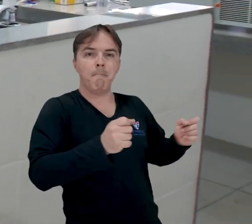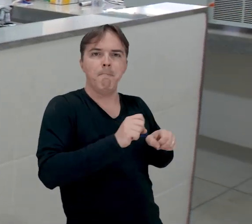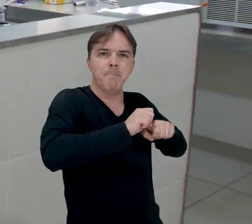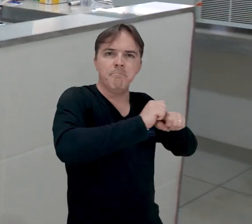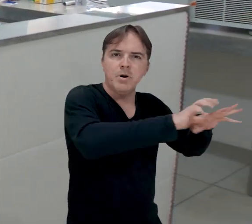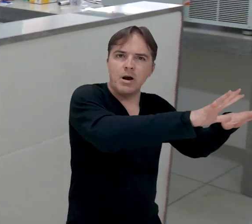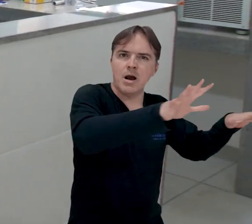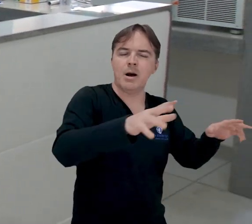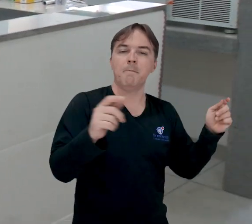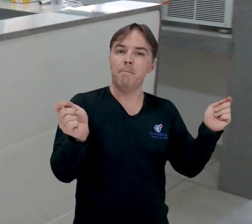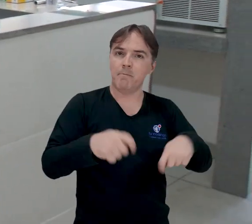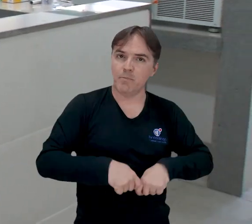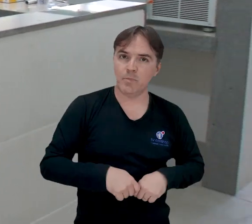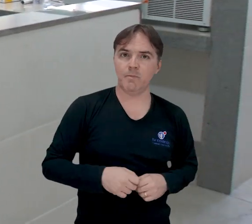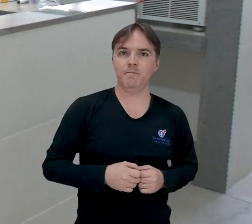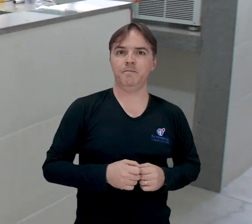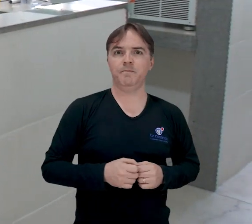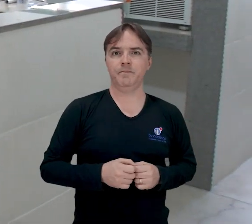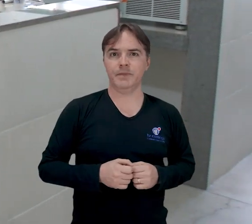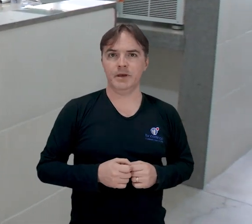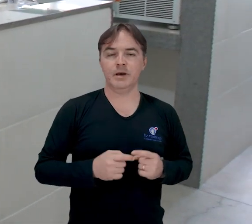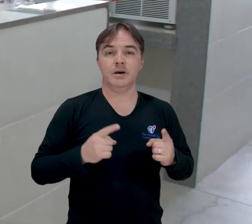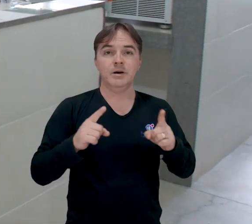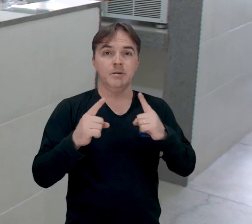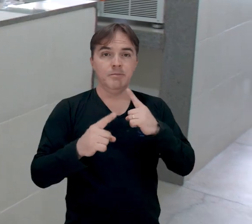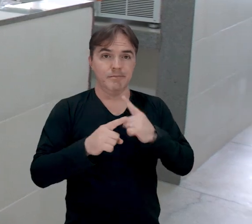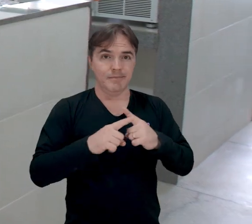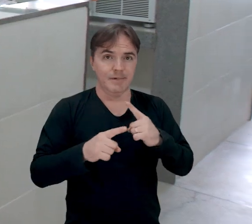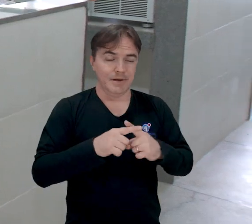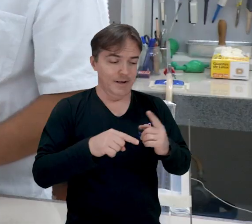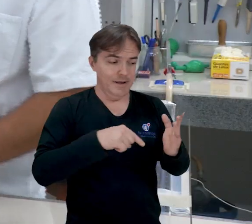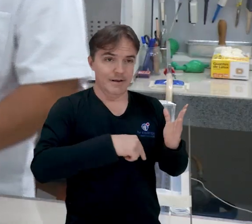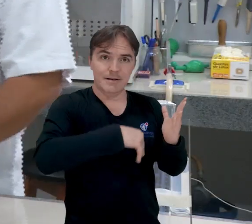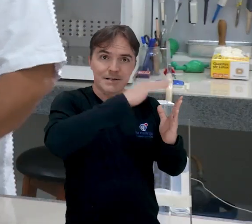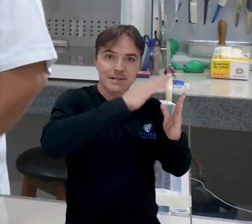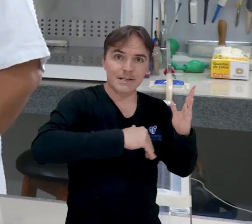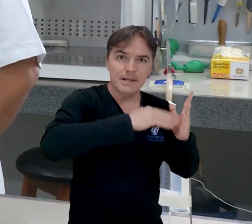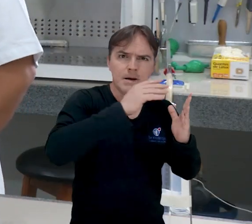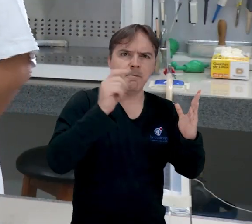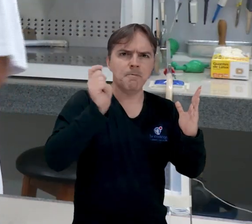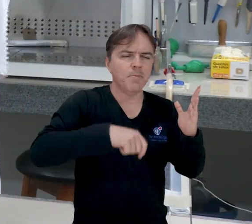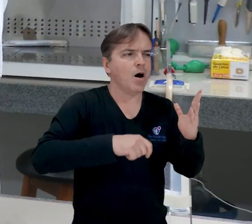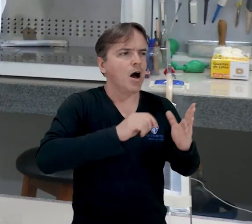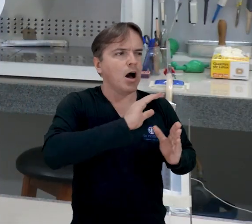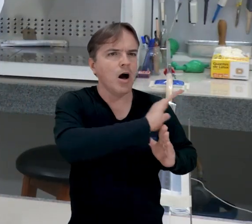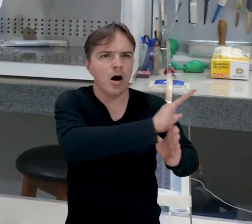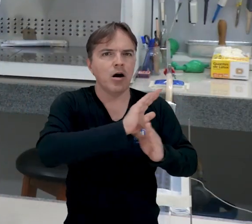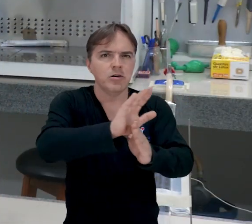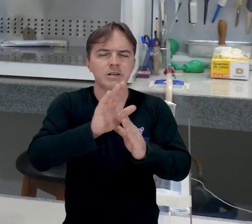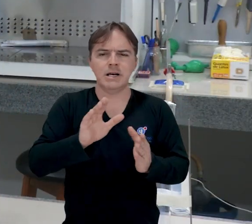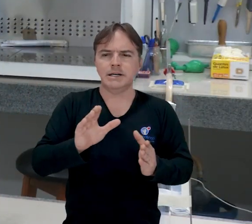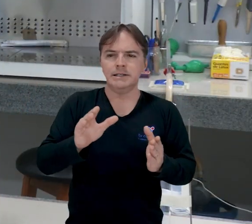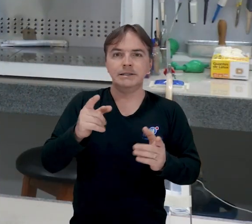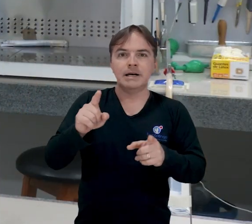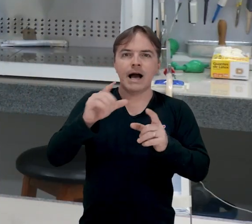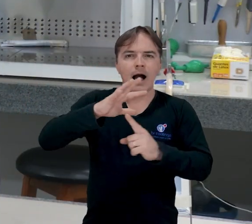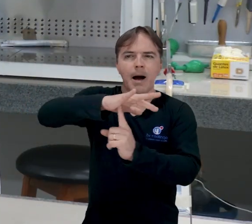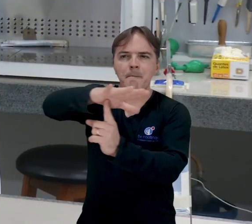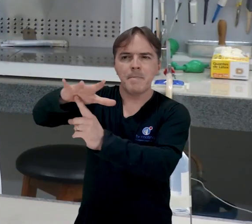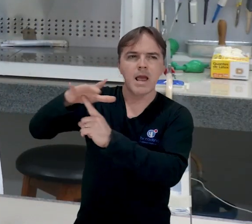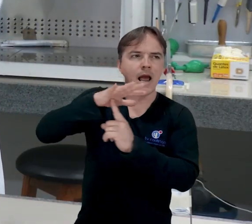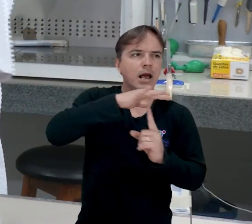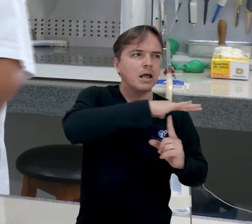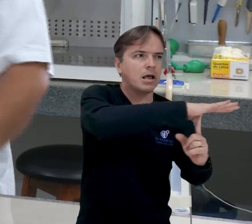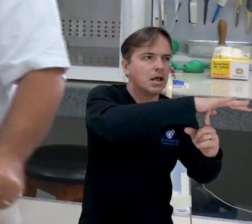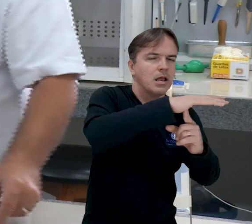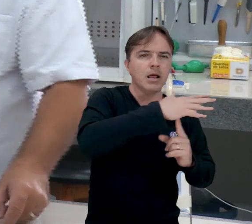já levou toda a evolução das espécies para interagir com o meio, e quanto menos derivados de petróleo a gente usa,